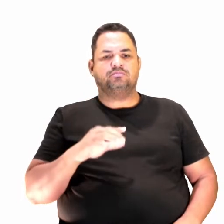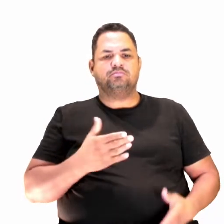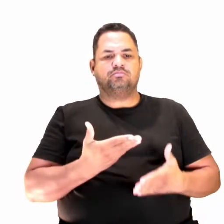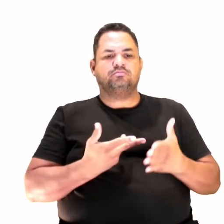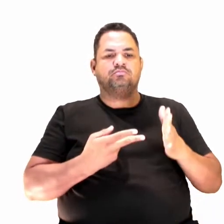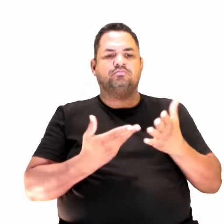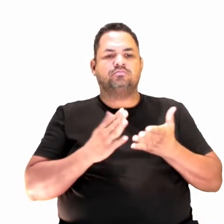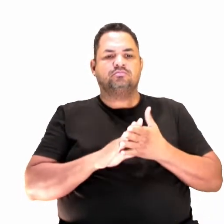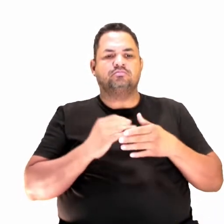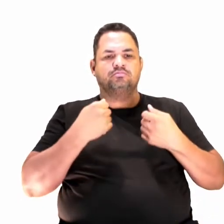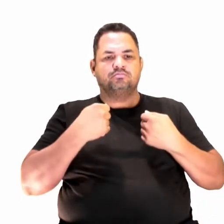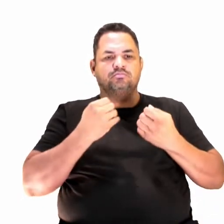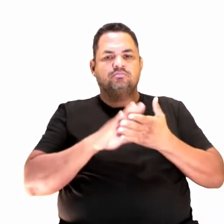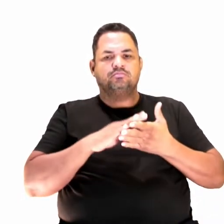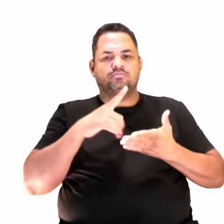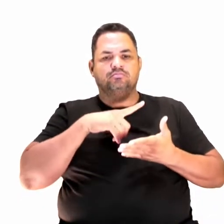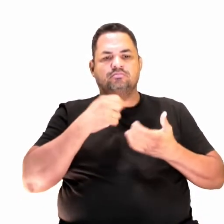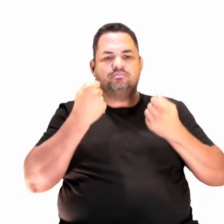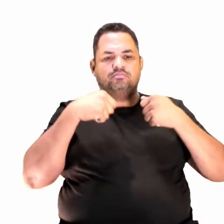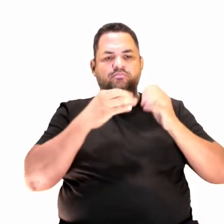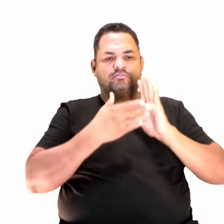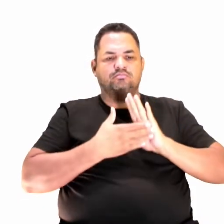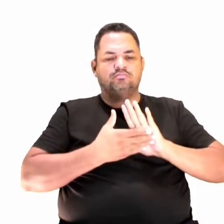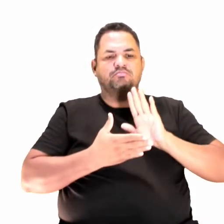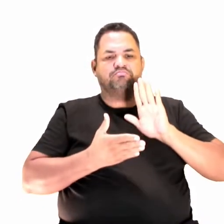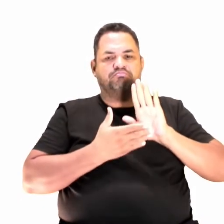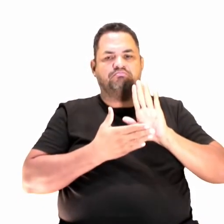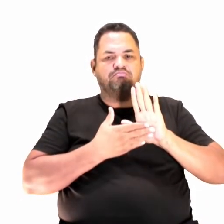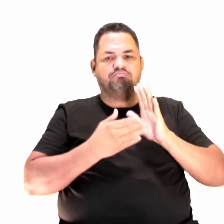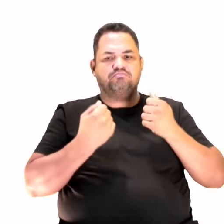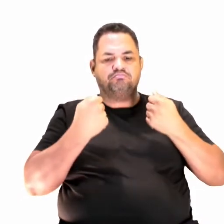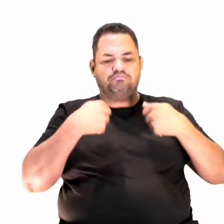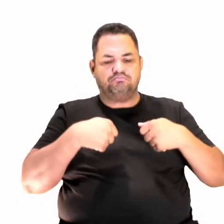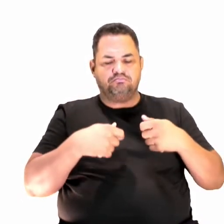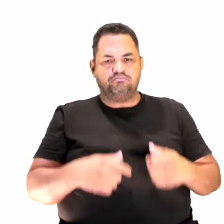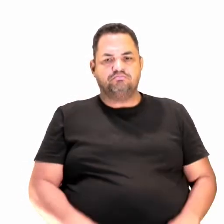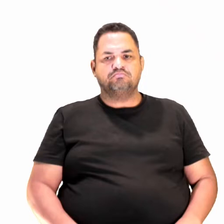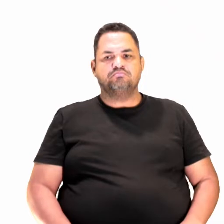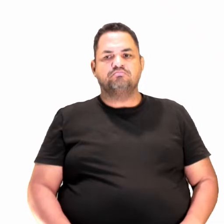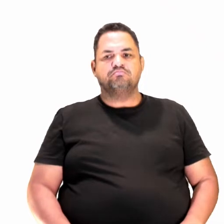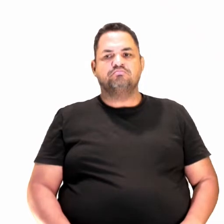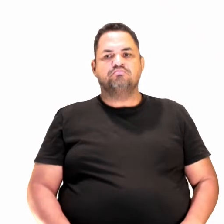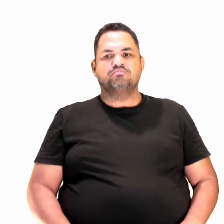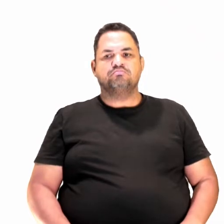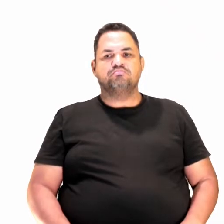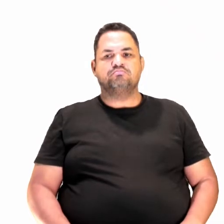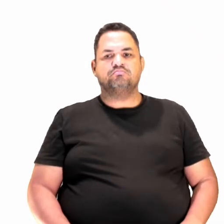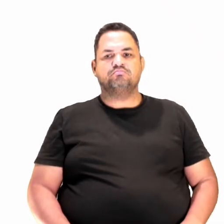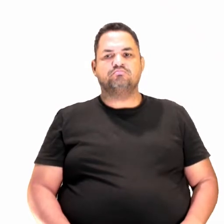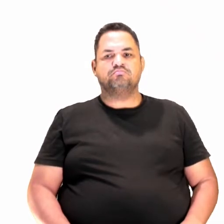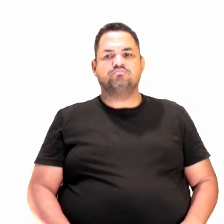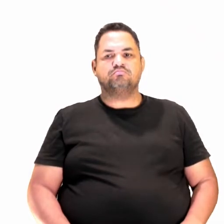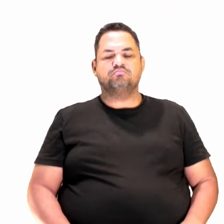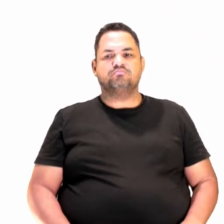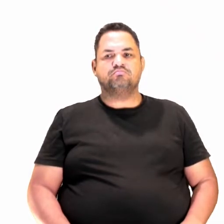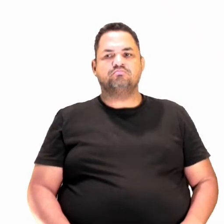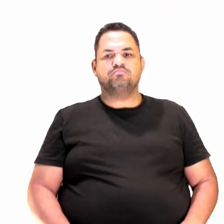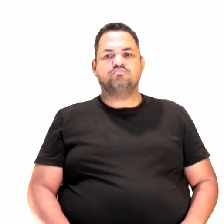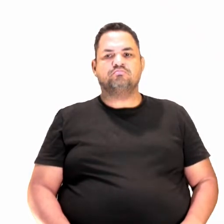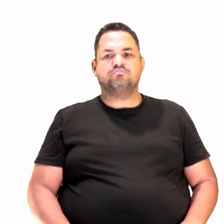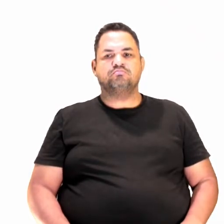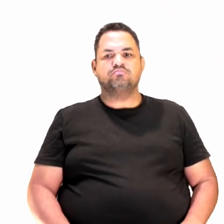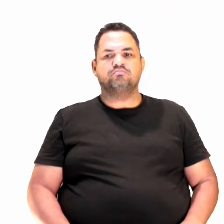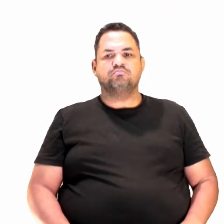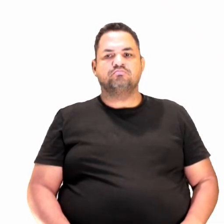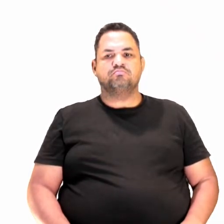nesse sentido aí de expressar forte possibilidade baseada em evidências. Olha esse exemplo. He's so muscular, he must